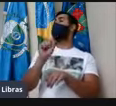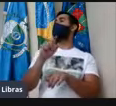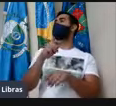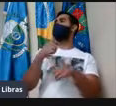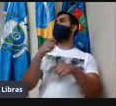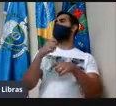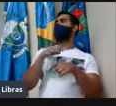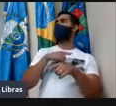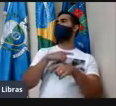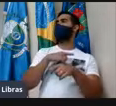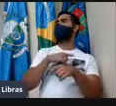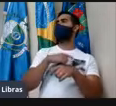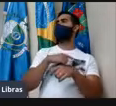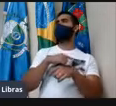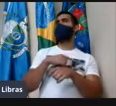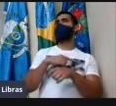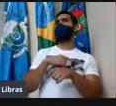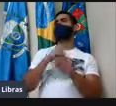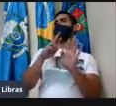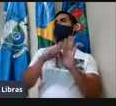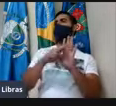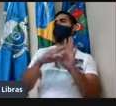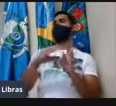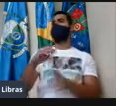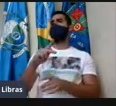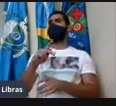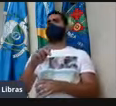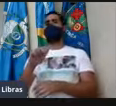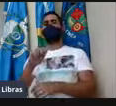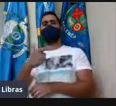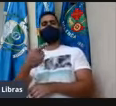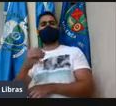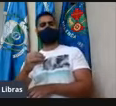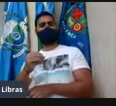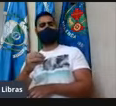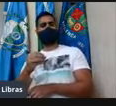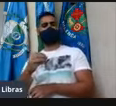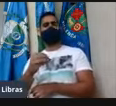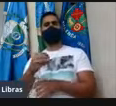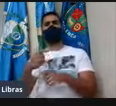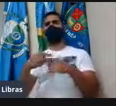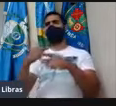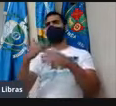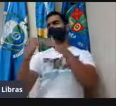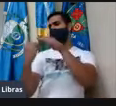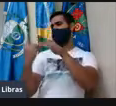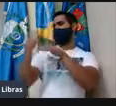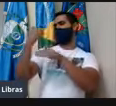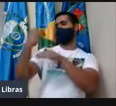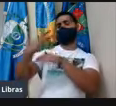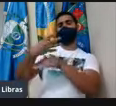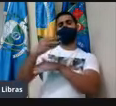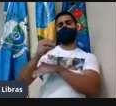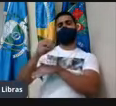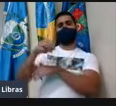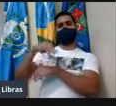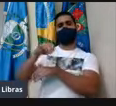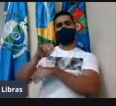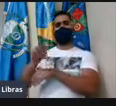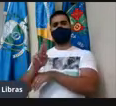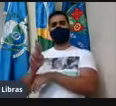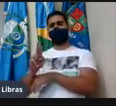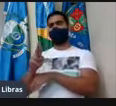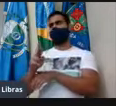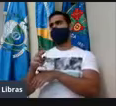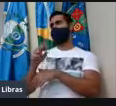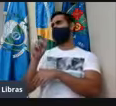ter a norma CPA20, né, já que o Instituto de Previdência ultrapassou os 40 milhões de dinheiro